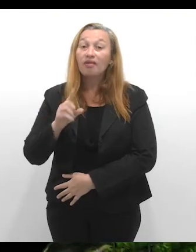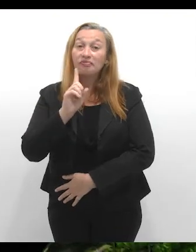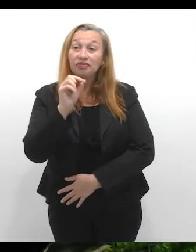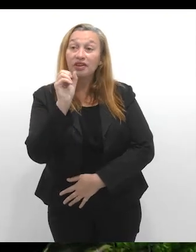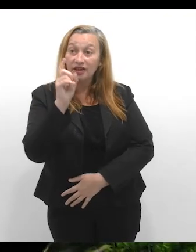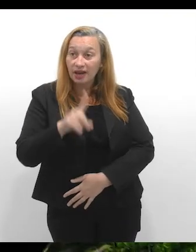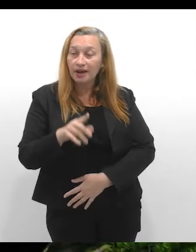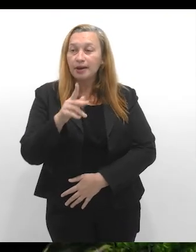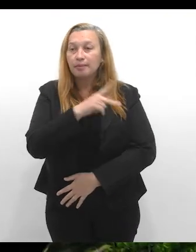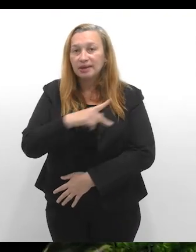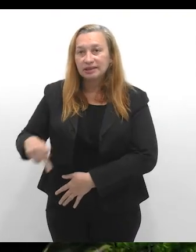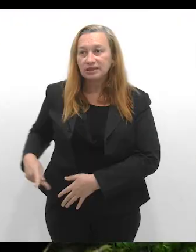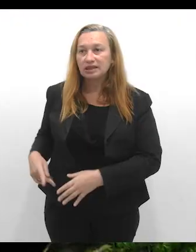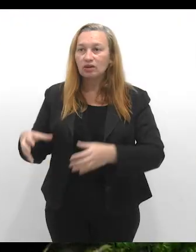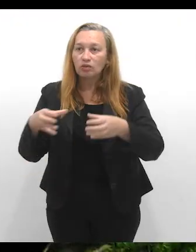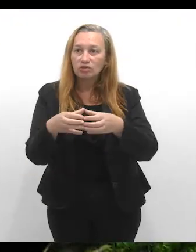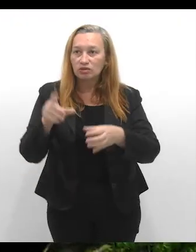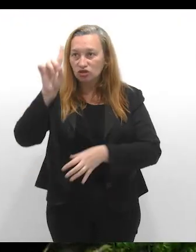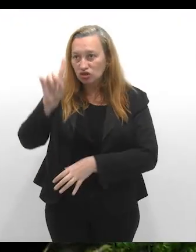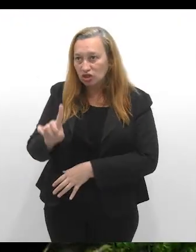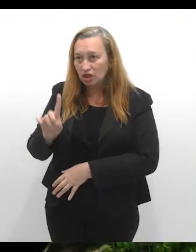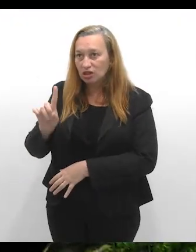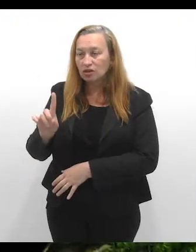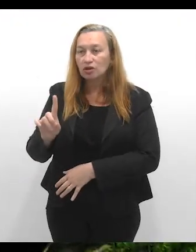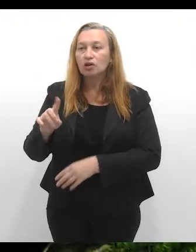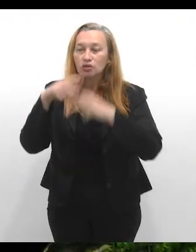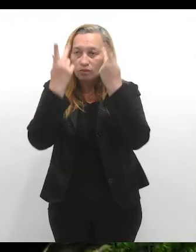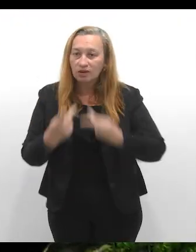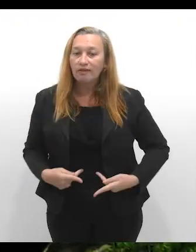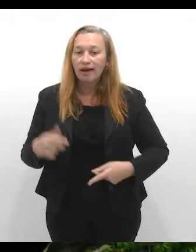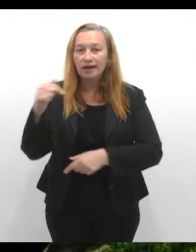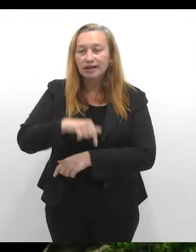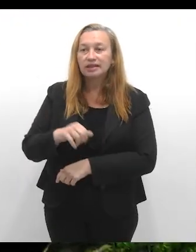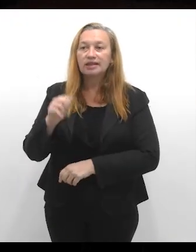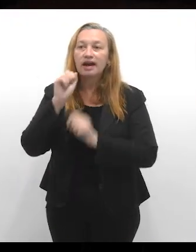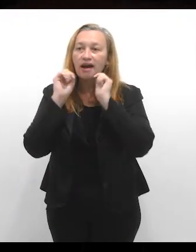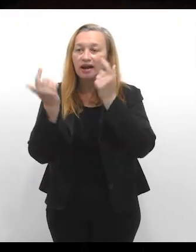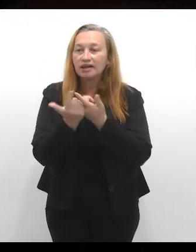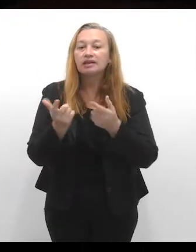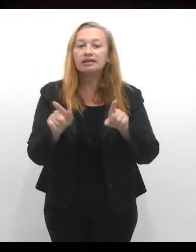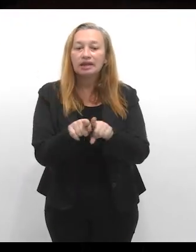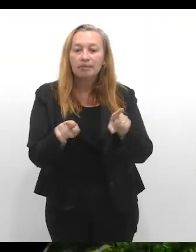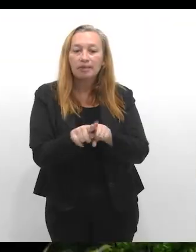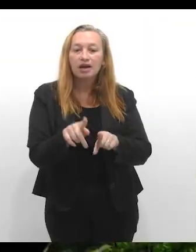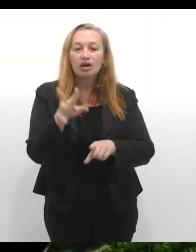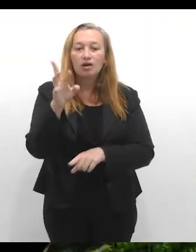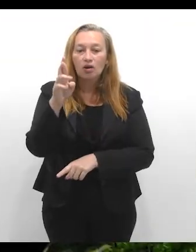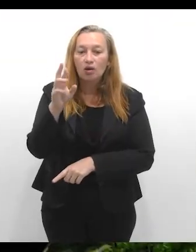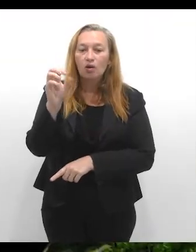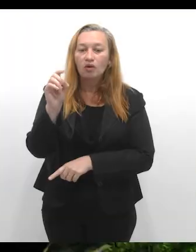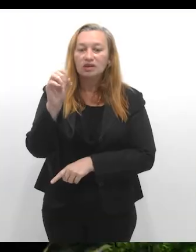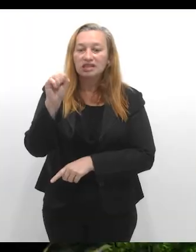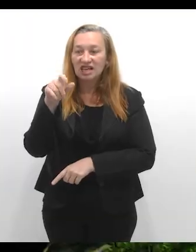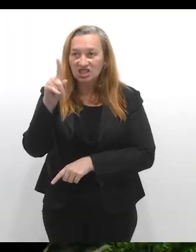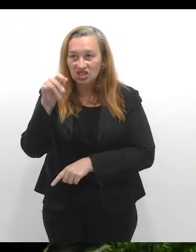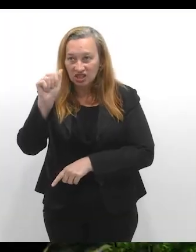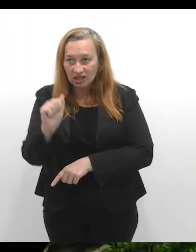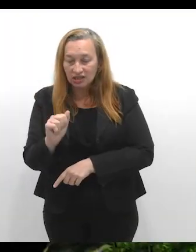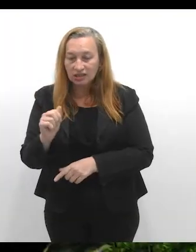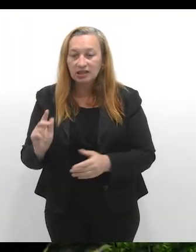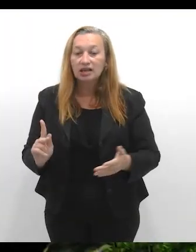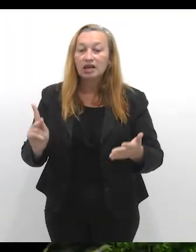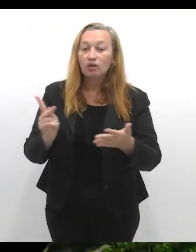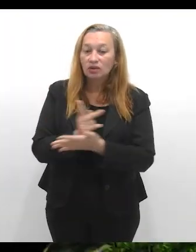é presidenta da Comissão de Direitos Humanos aqui da Alerj. Também Rosângela Silva, que é uma familiar do caso